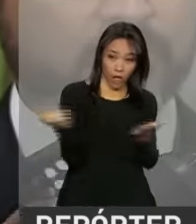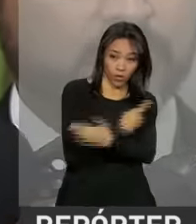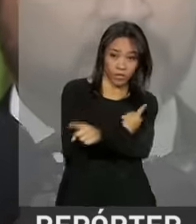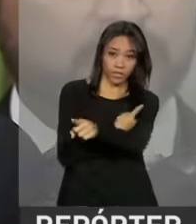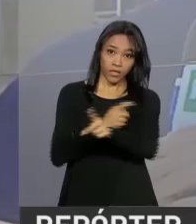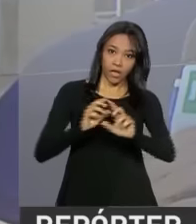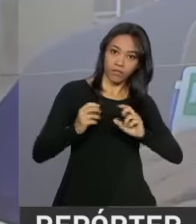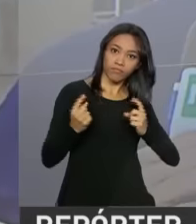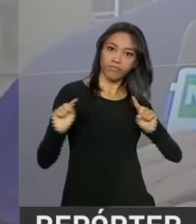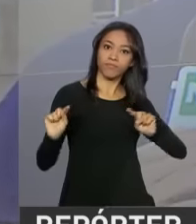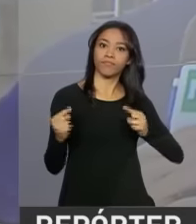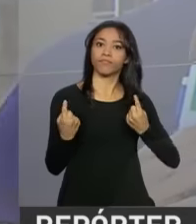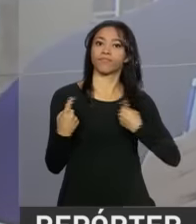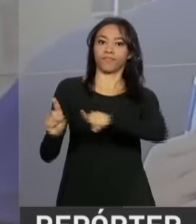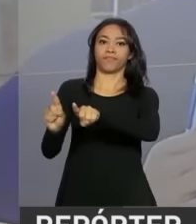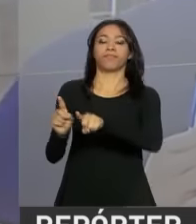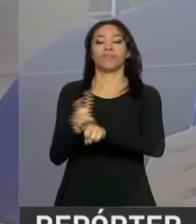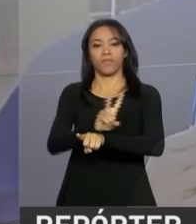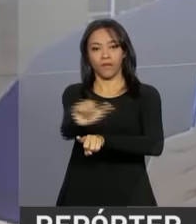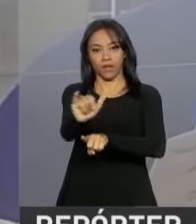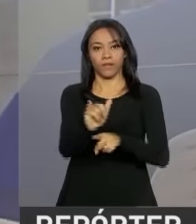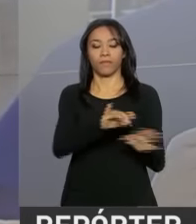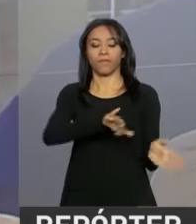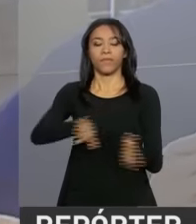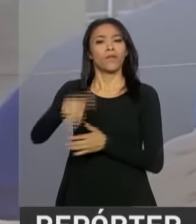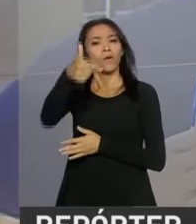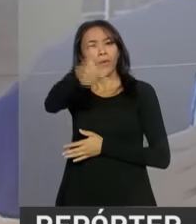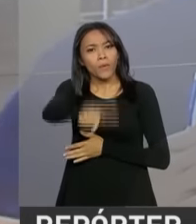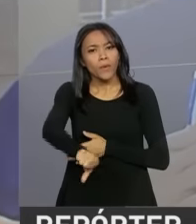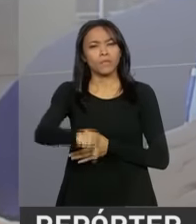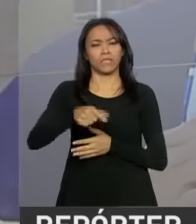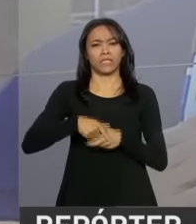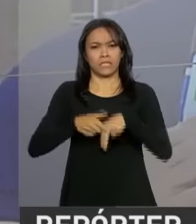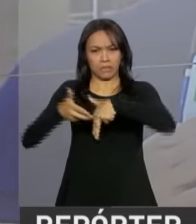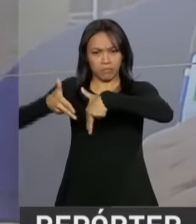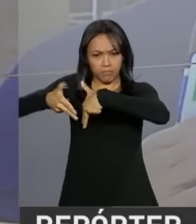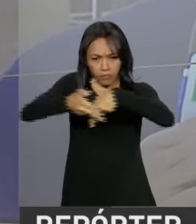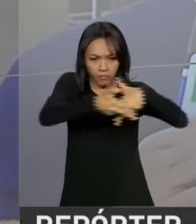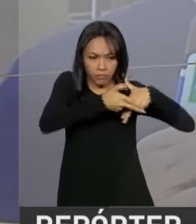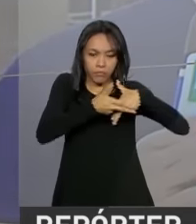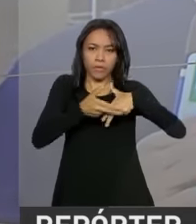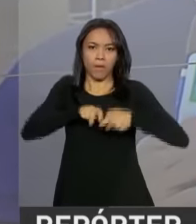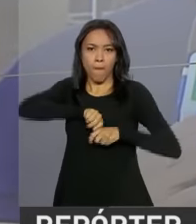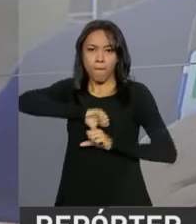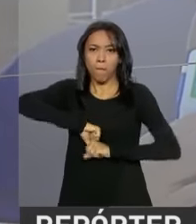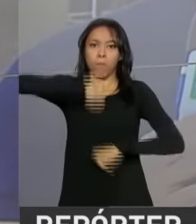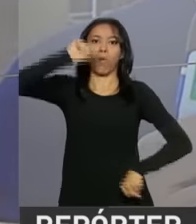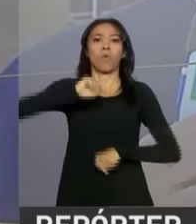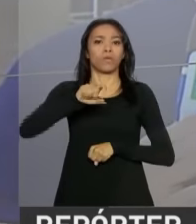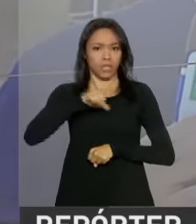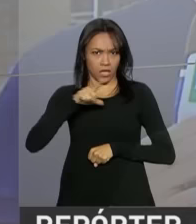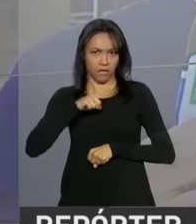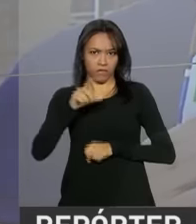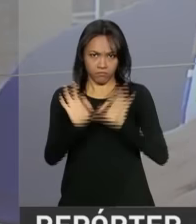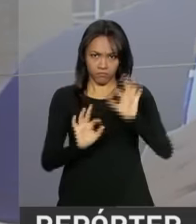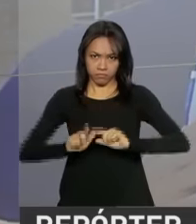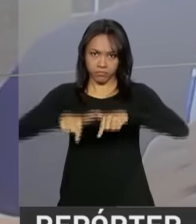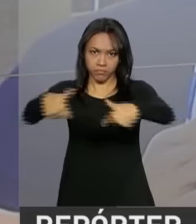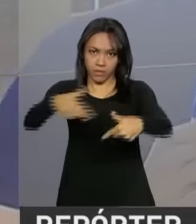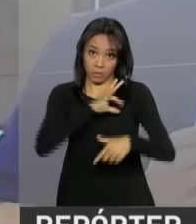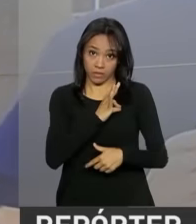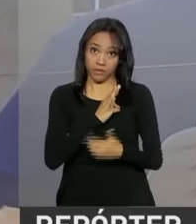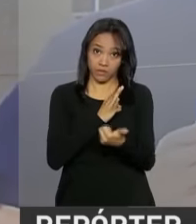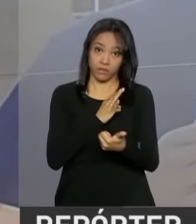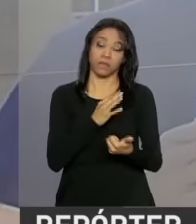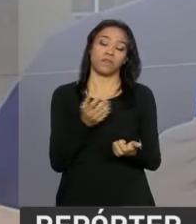criminalidade. Paola, e falando em combate ao terrorismo, foram realizadas prisões aí em relação à Operação Hashtag?